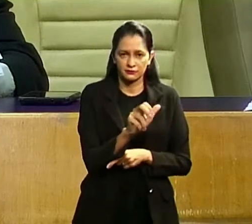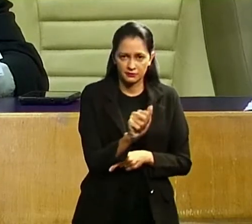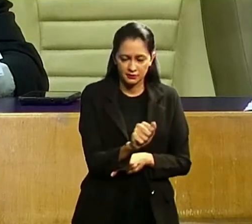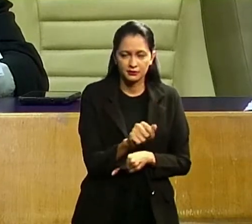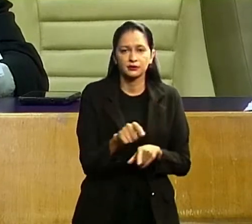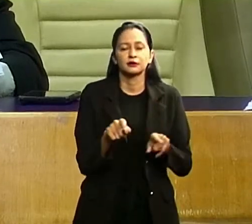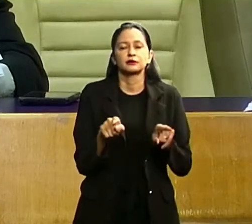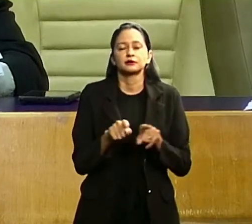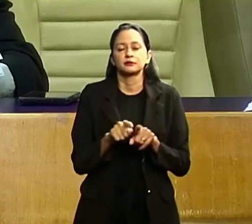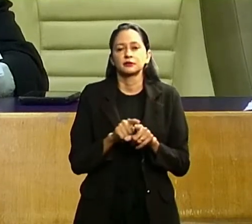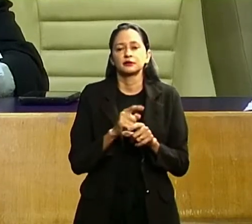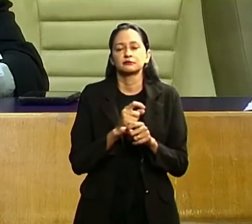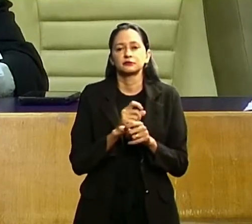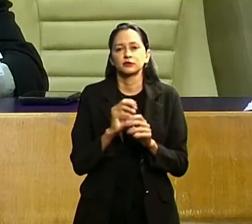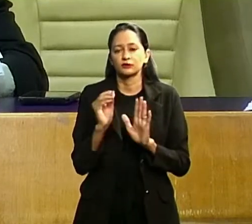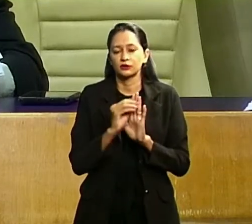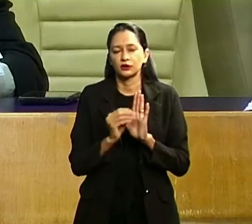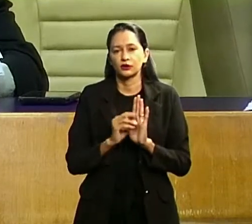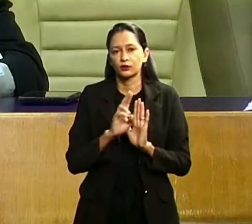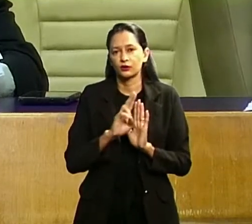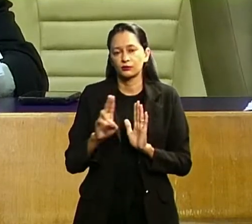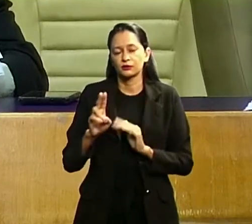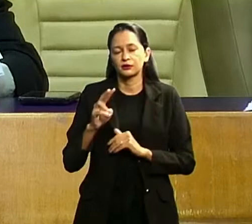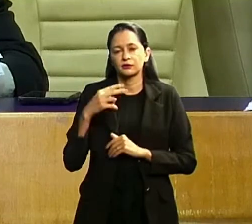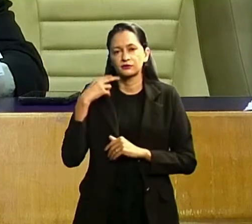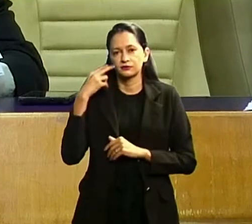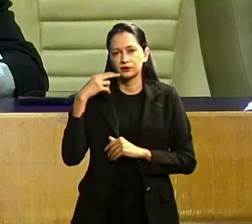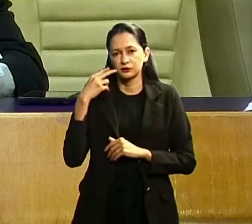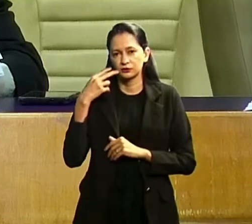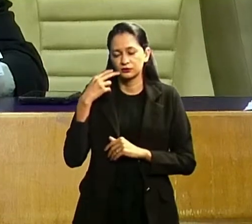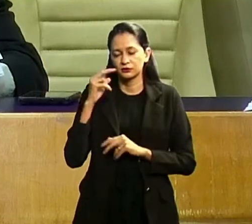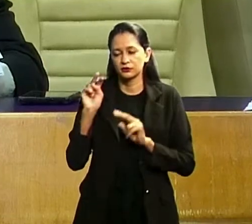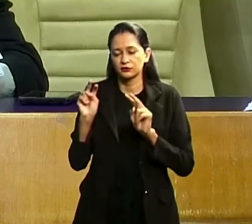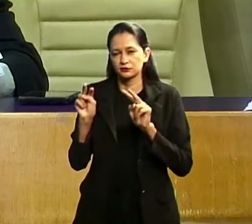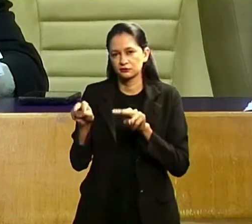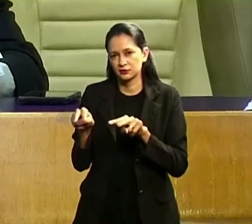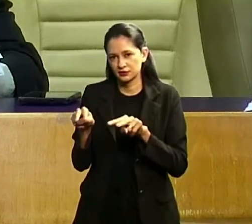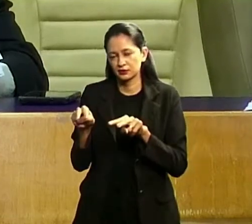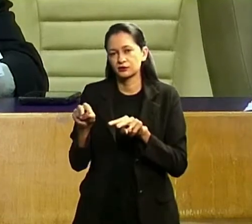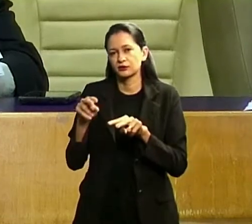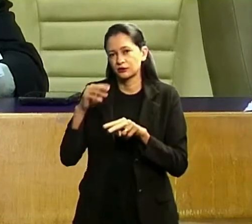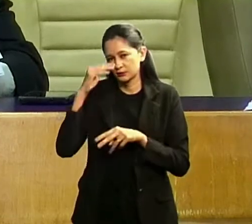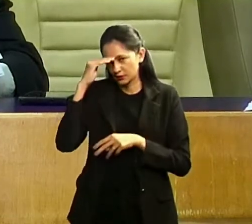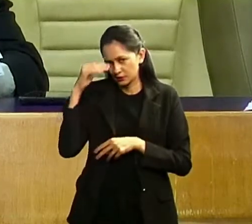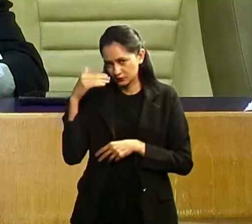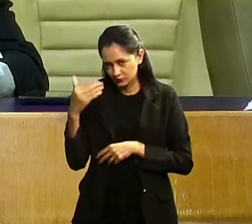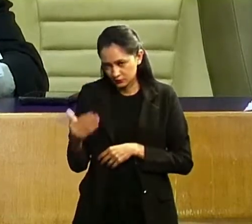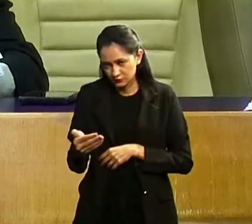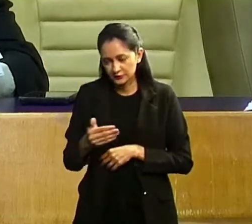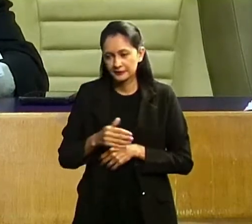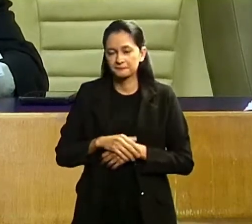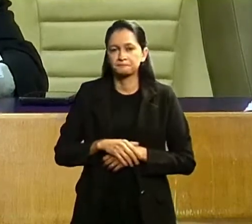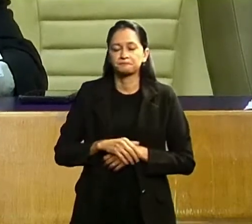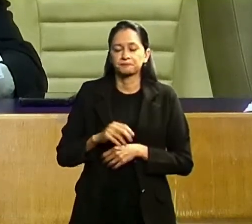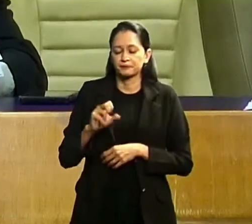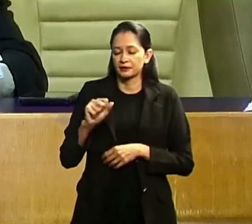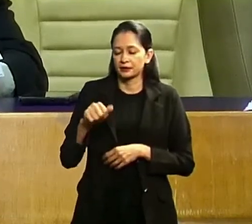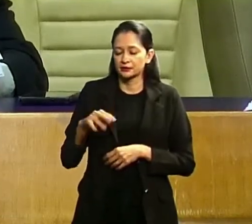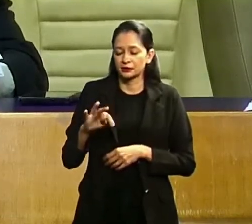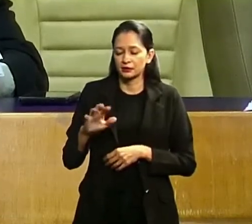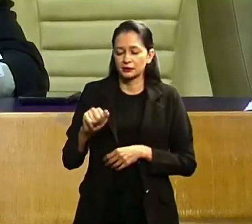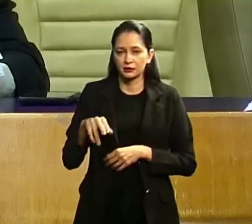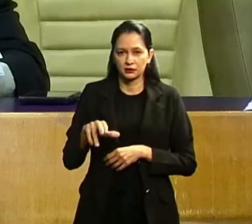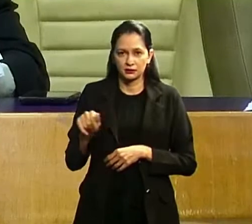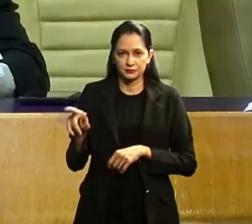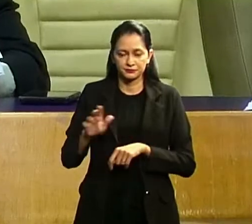presidente da Câmara, inclusão do nome do vereador em homenagens de honra ao mérito que serão realizados pela Câmara Municipal de Goiânia. Santana Gomes,